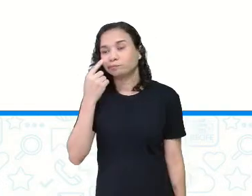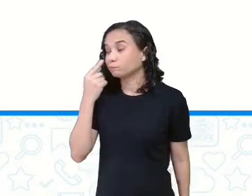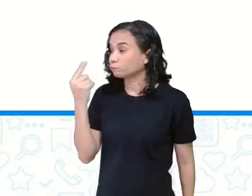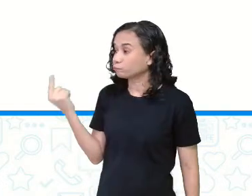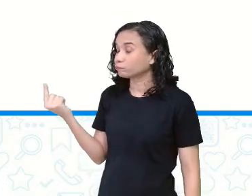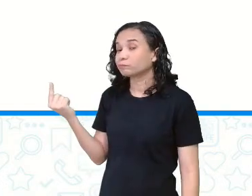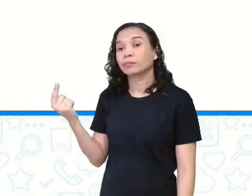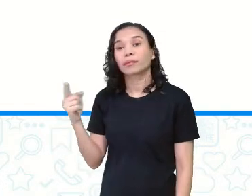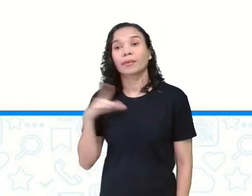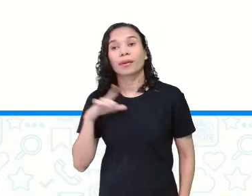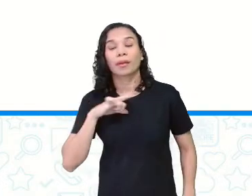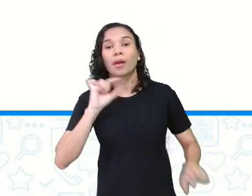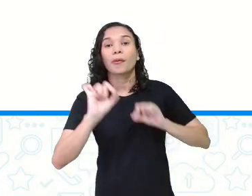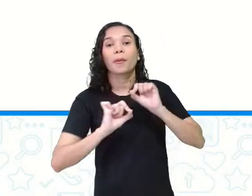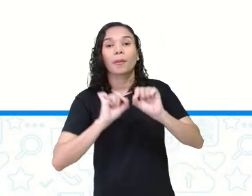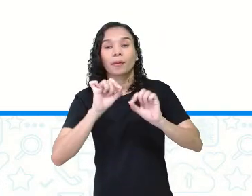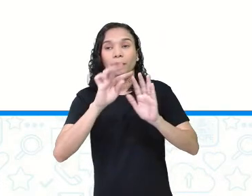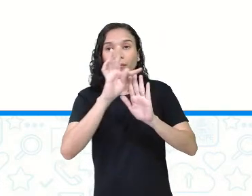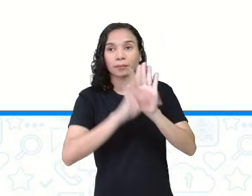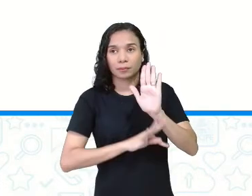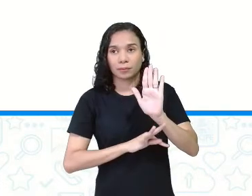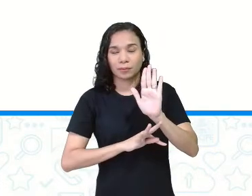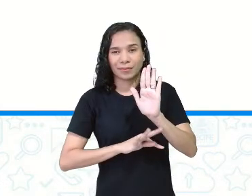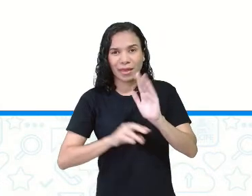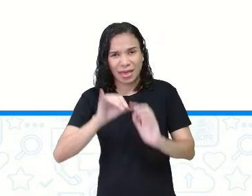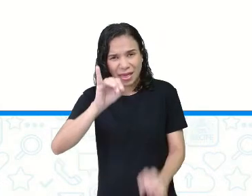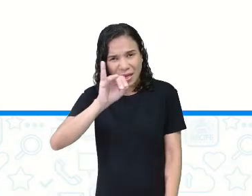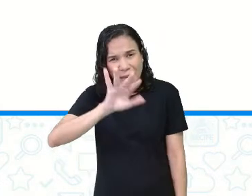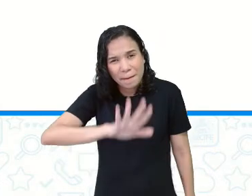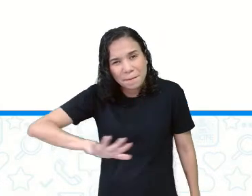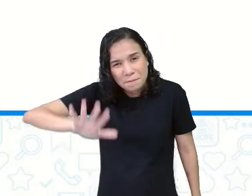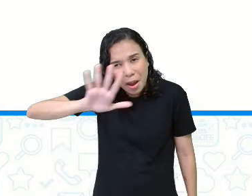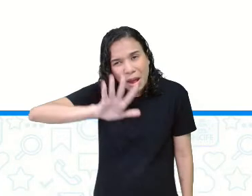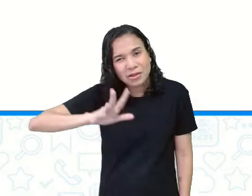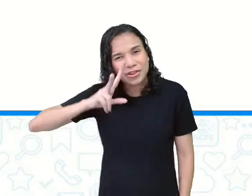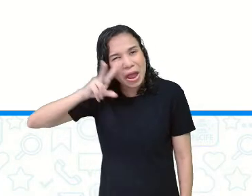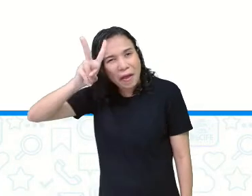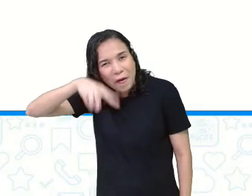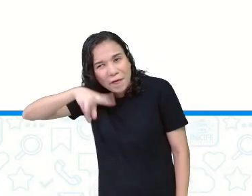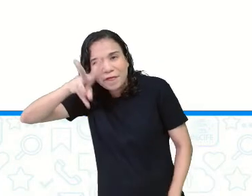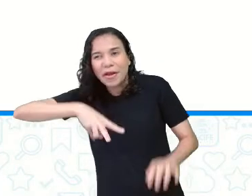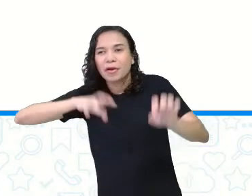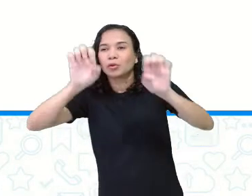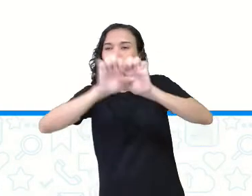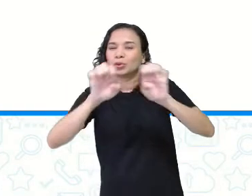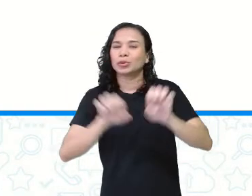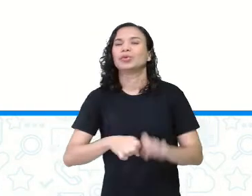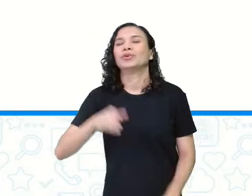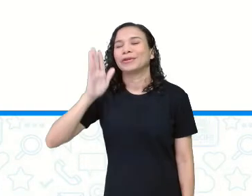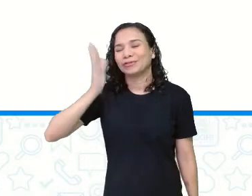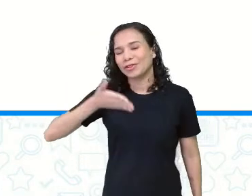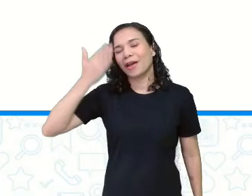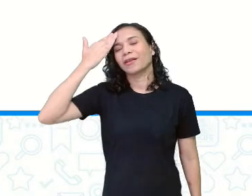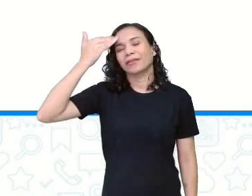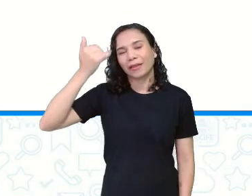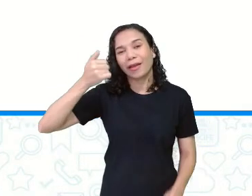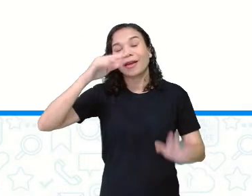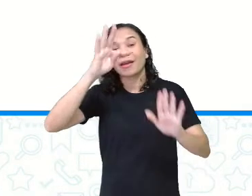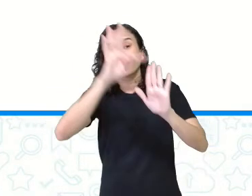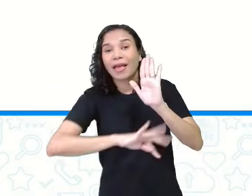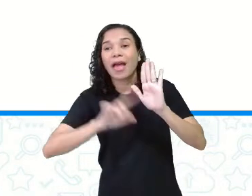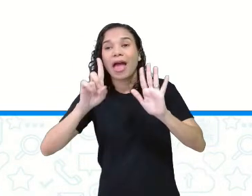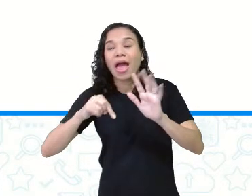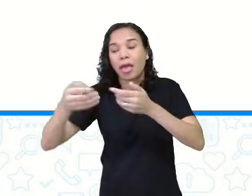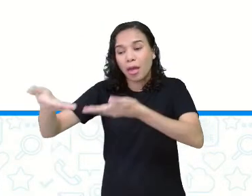O texto eu tenho o que aí? Só pela imagem, pela estrutura dele, você já sabe que esse texto é